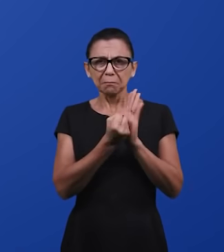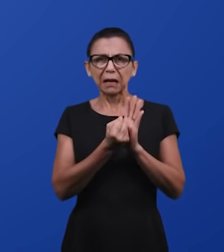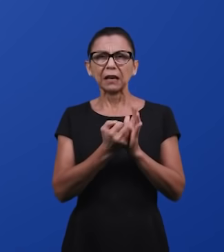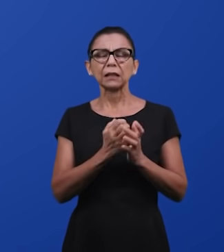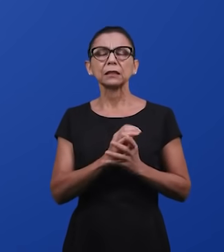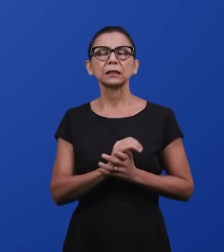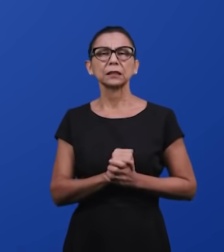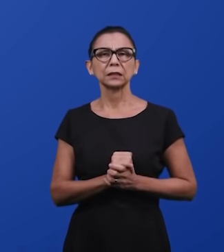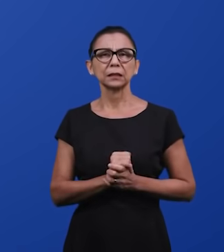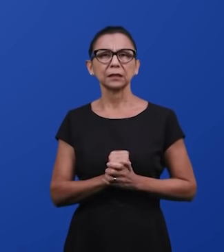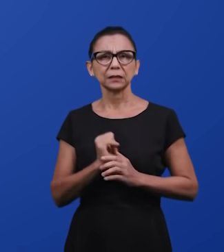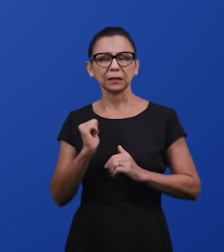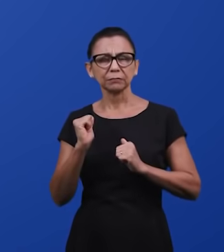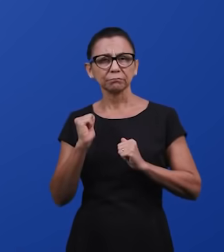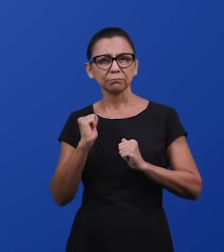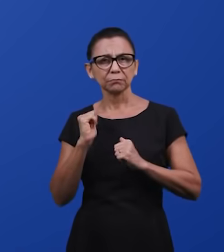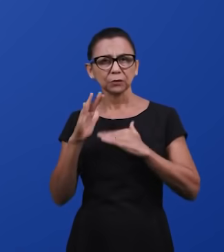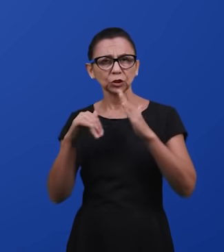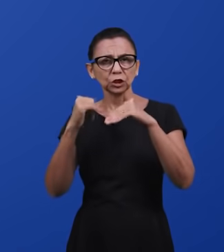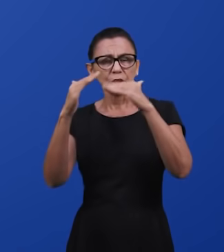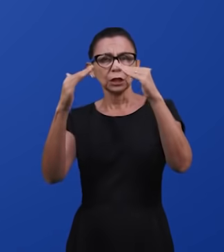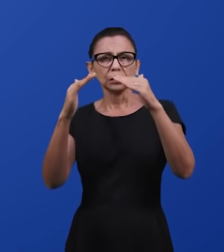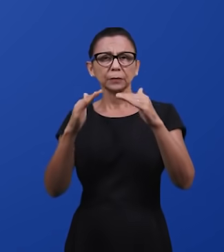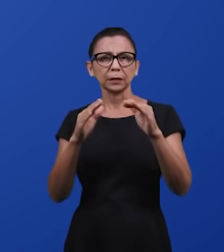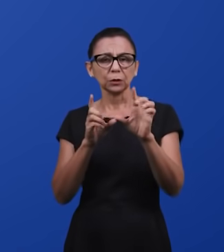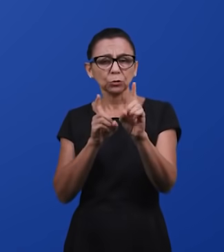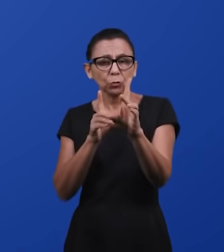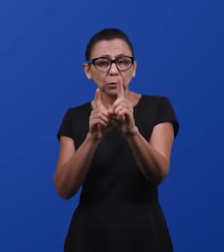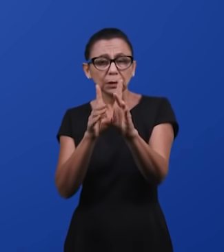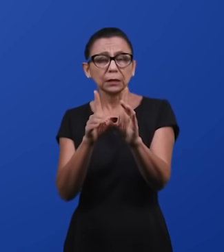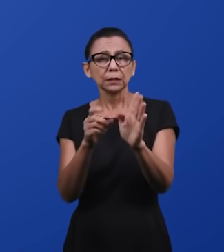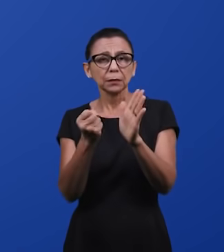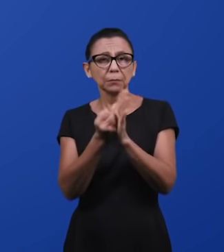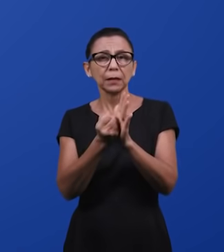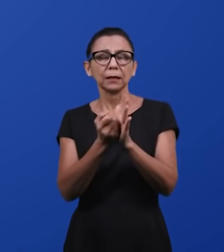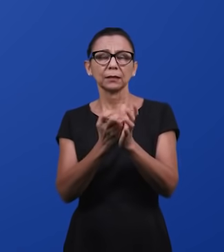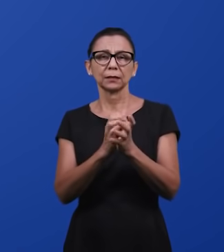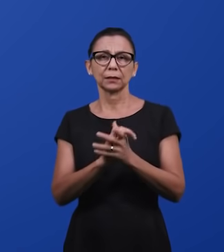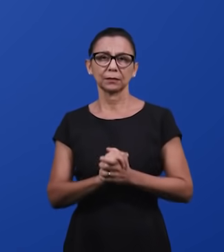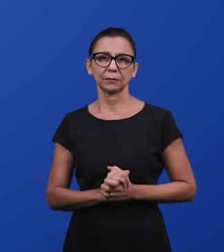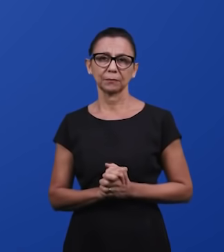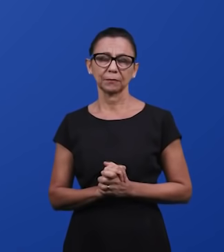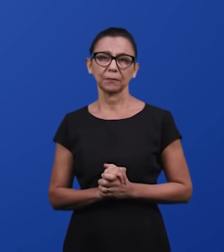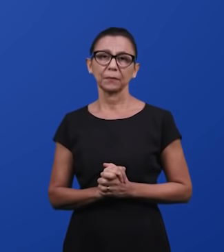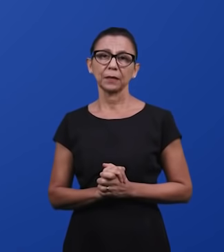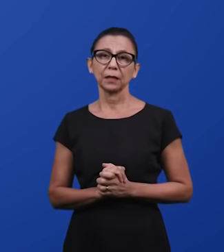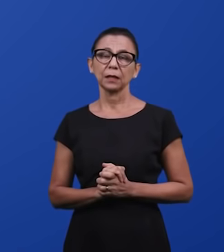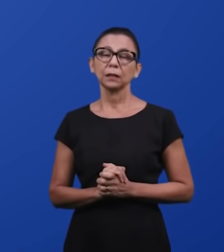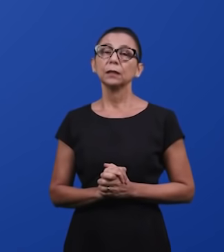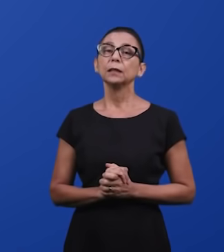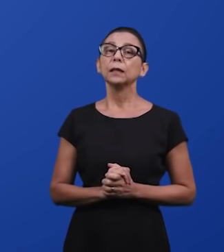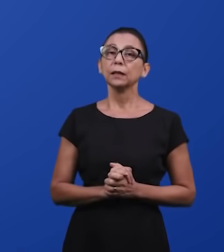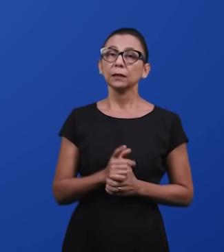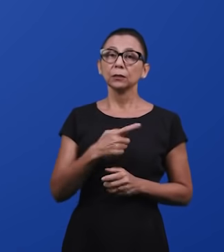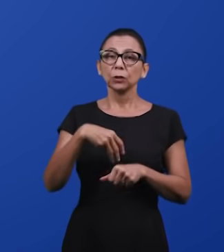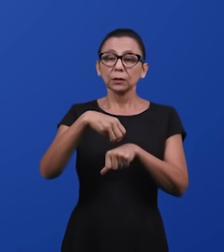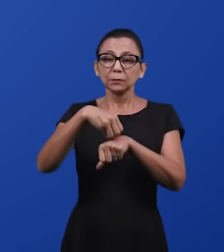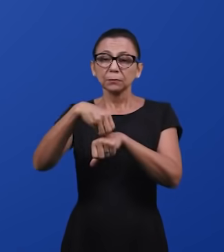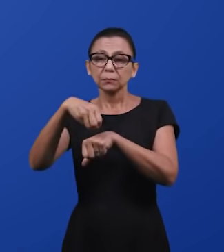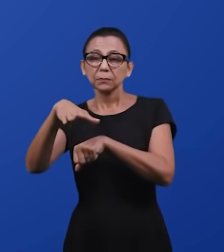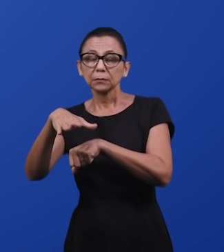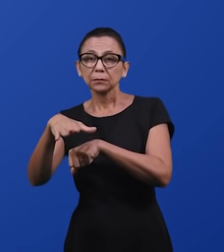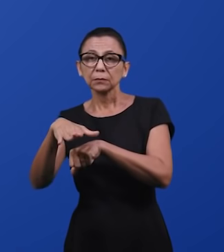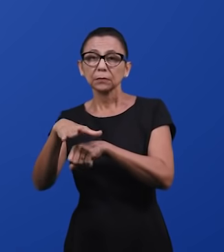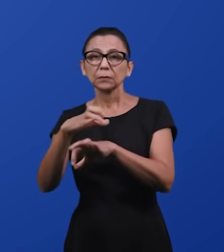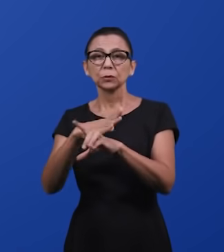trazemos essa dinâmica, nós trazemos essa doutrina, nós trazemos esse entendimento para os nossos cultos diariamente aqui. Os nossos dons